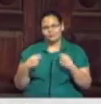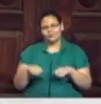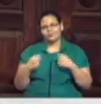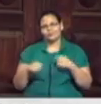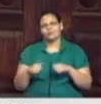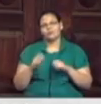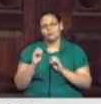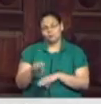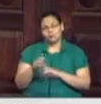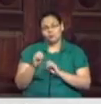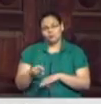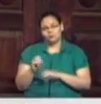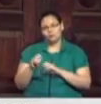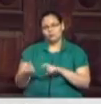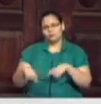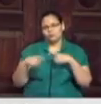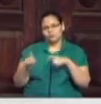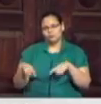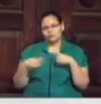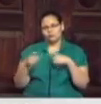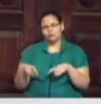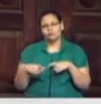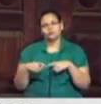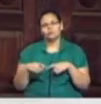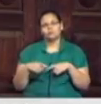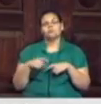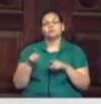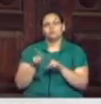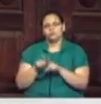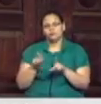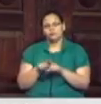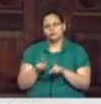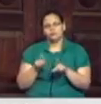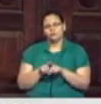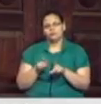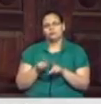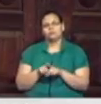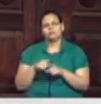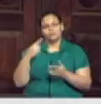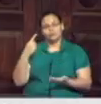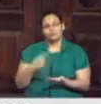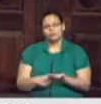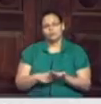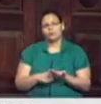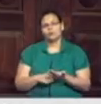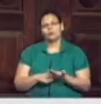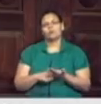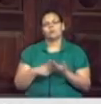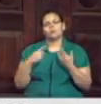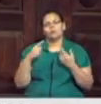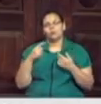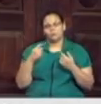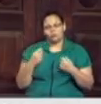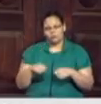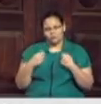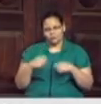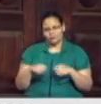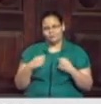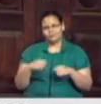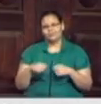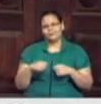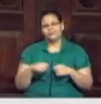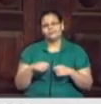ensino rural. Isso também ficou bem pactuado. Ficou também pactuado a necessidade de ter um